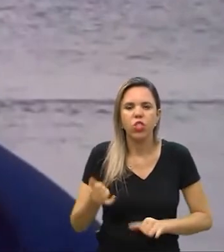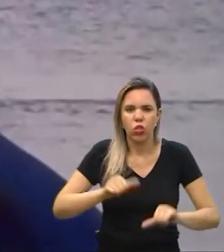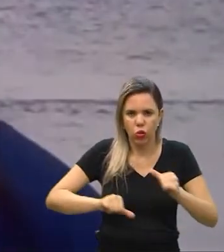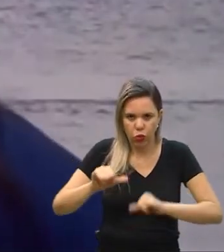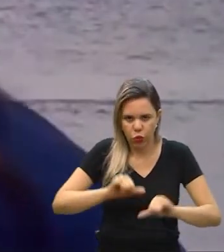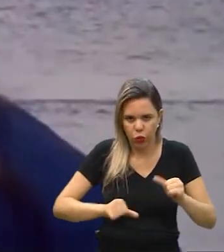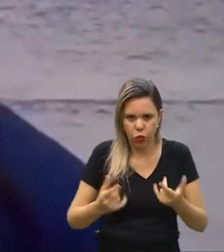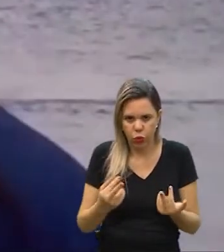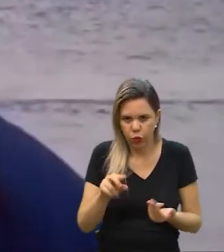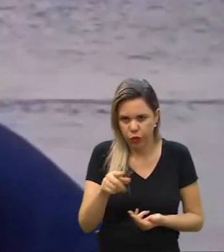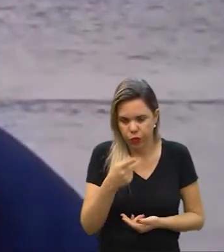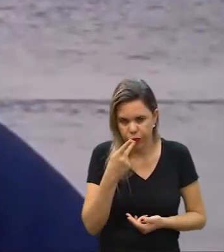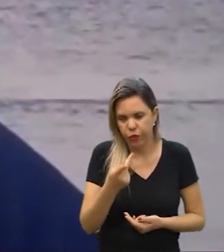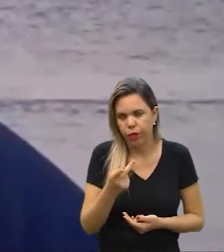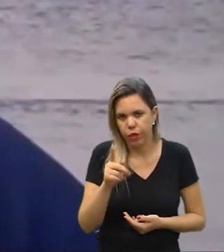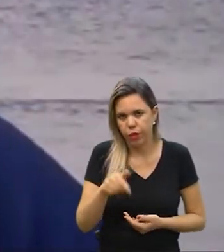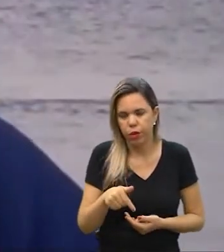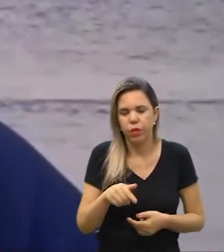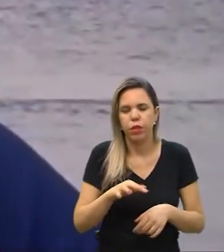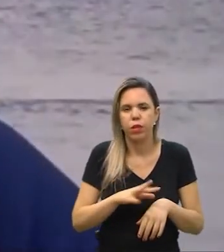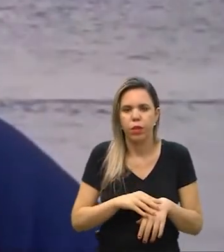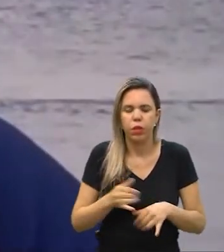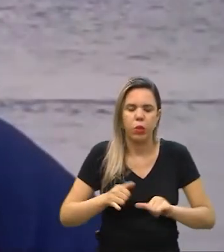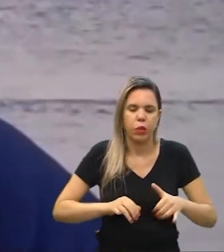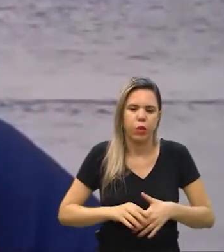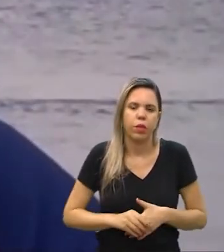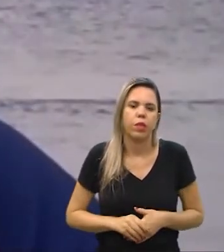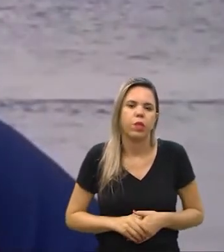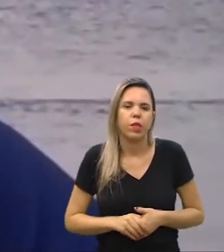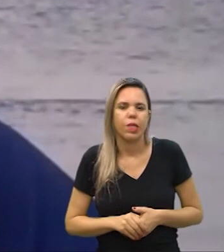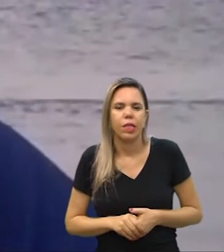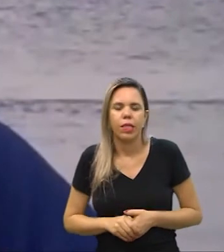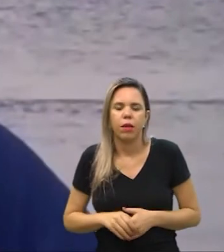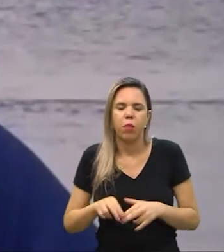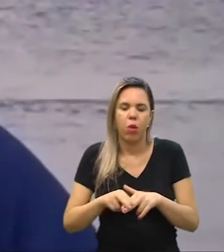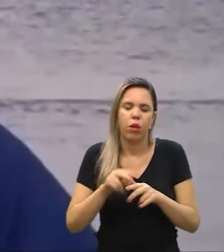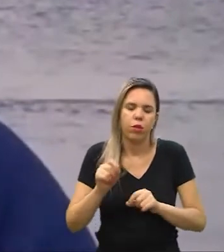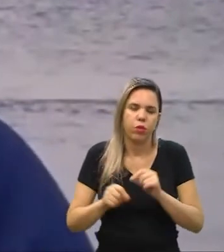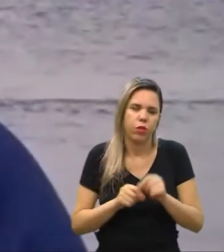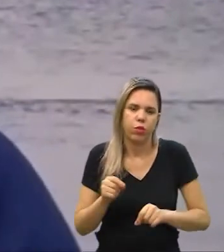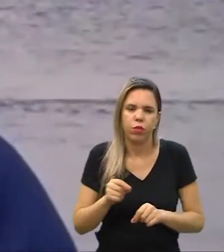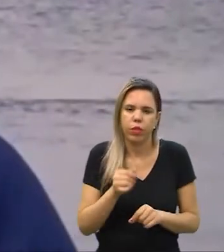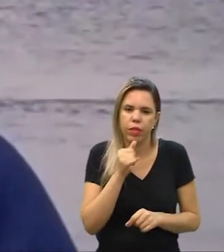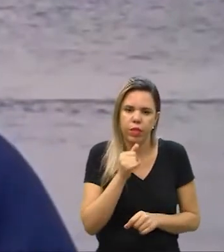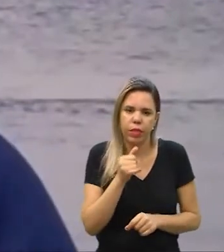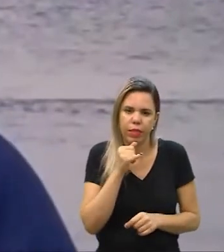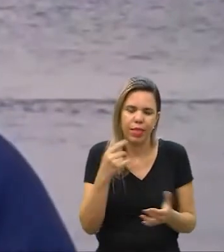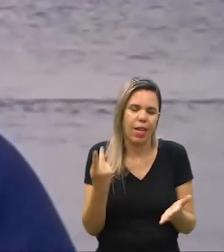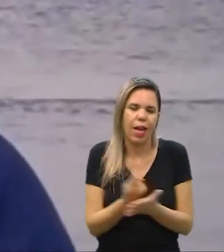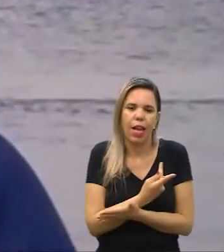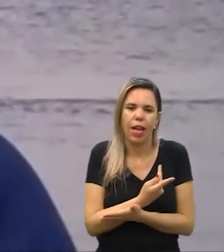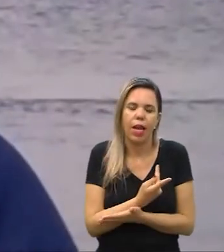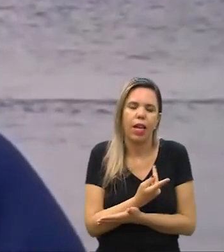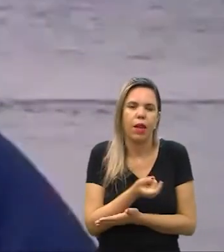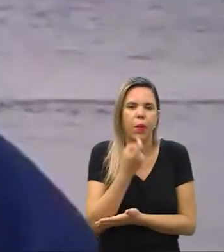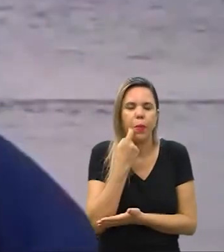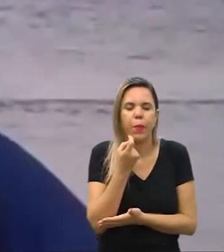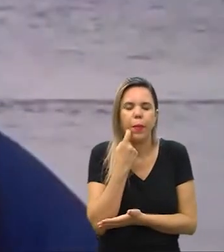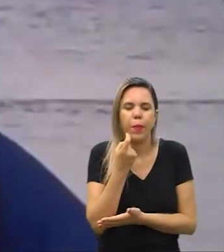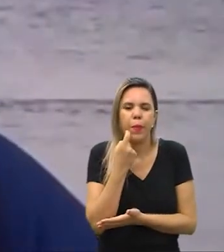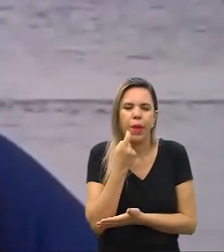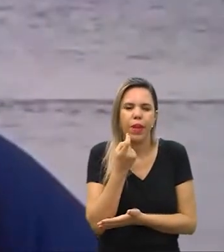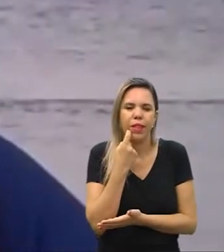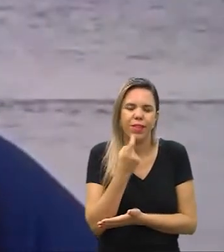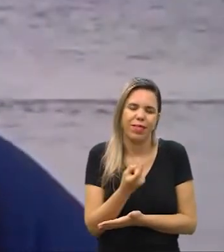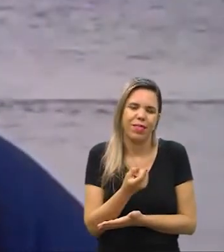você falou, mas essa toxina vem do armazenamento errado dos peixes,